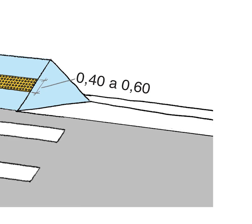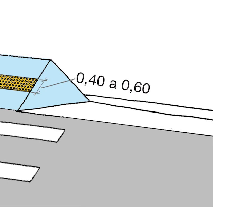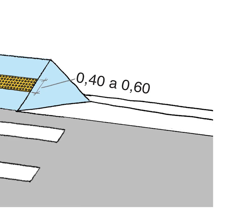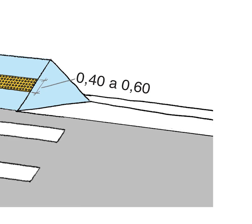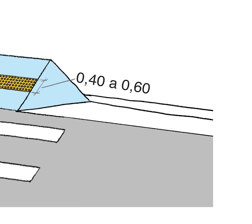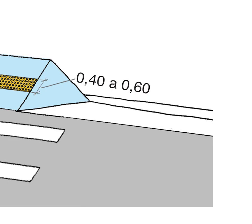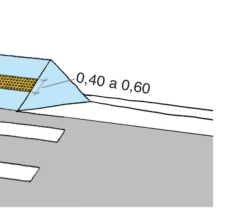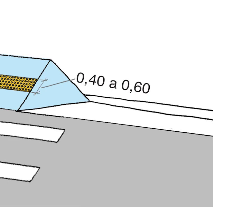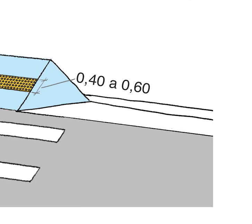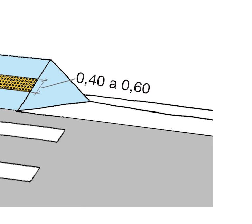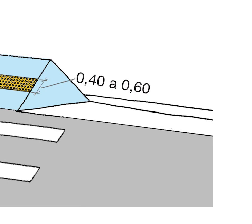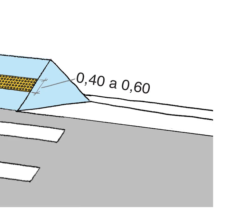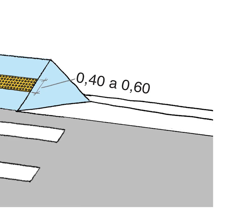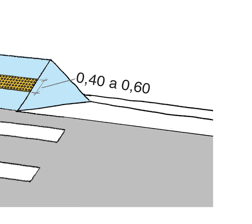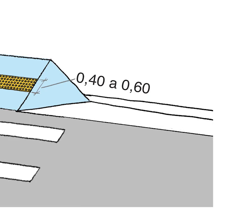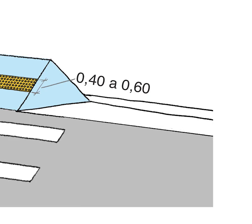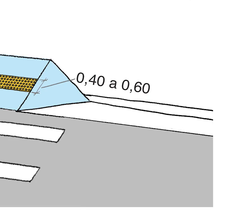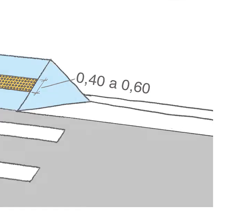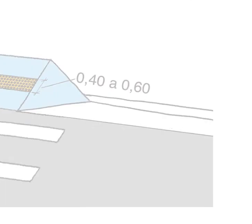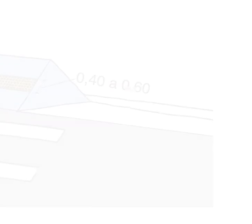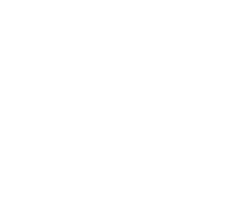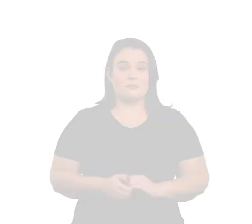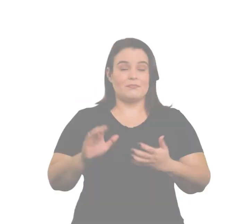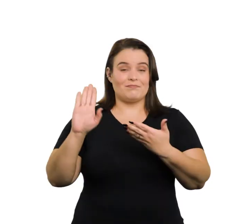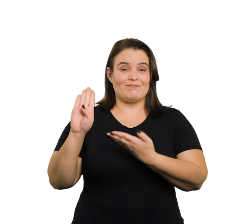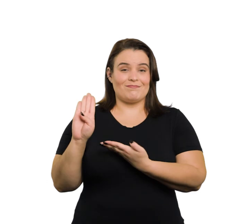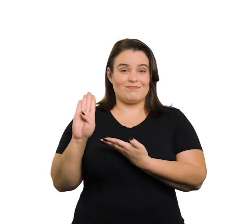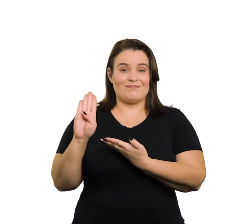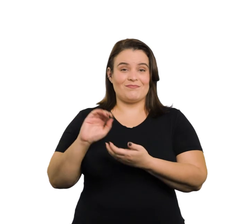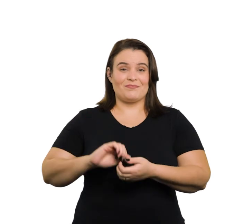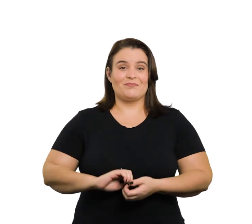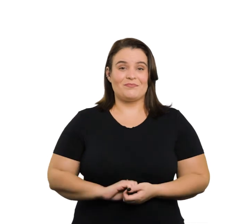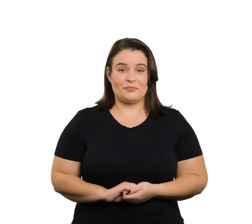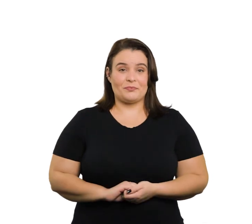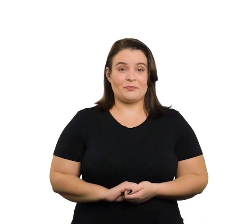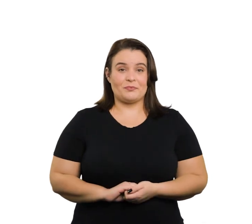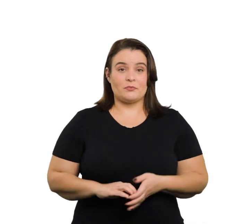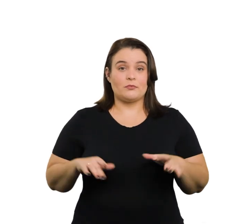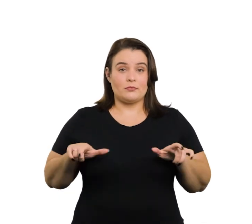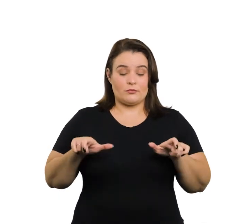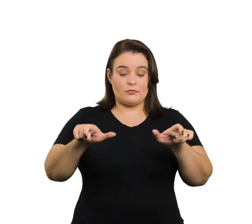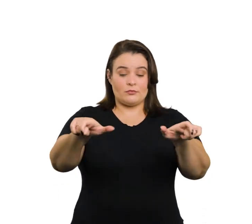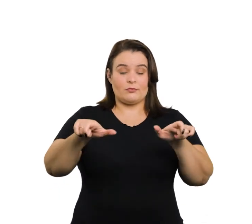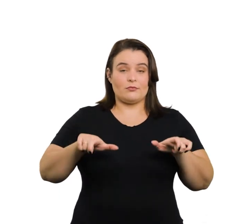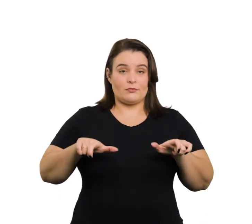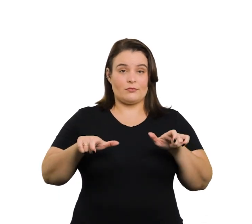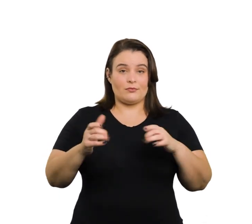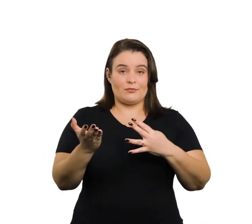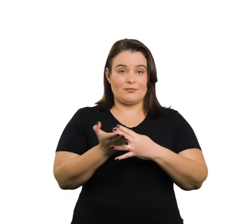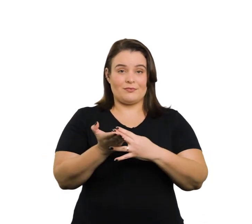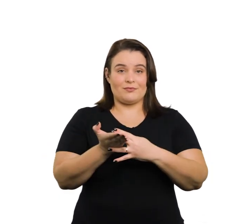alerta se estende por toda a largura da rampa. B. Entre canteiros.